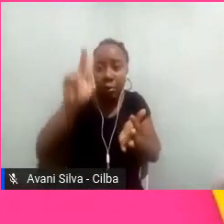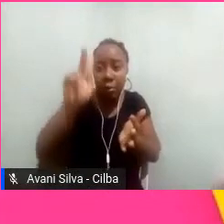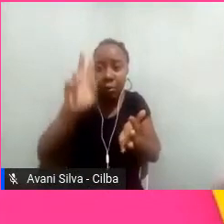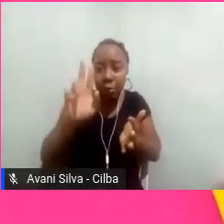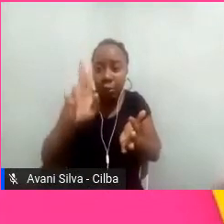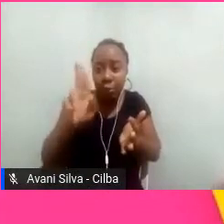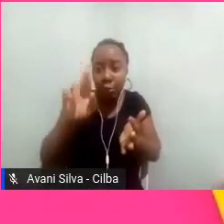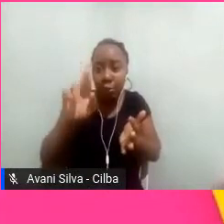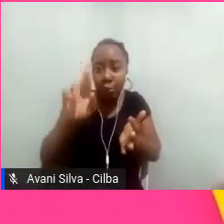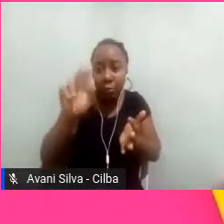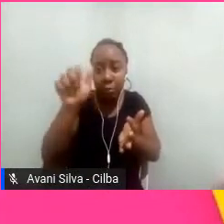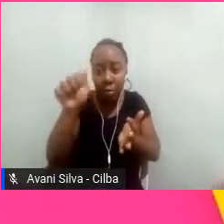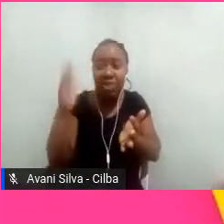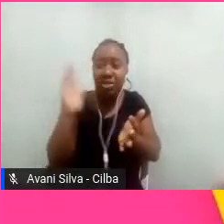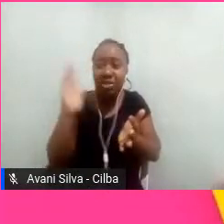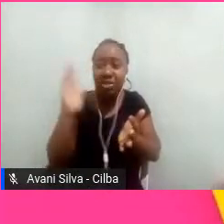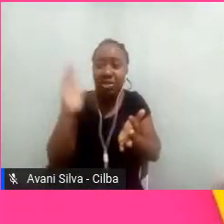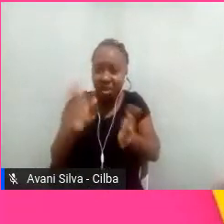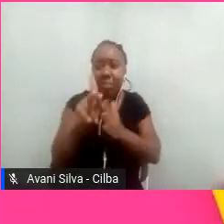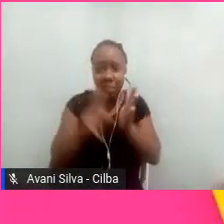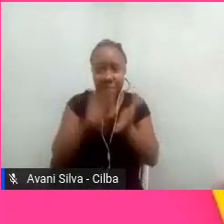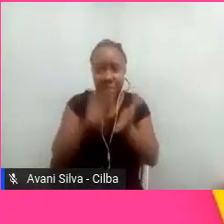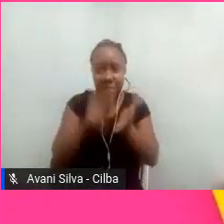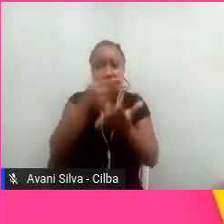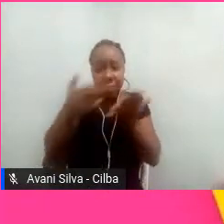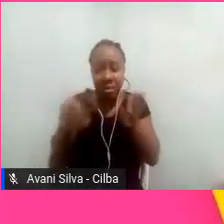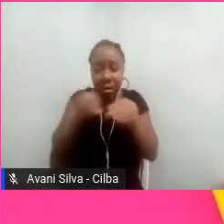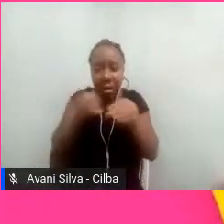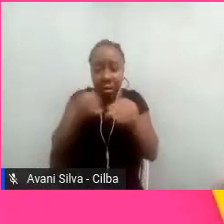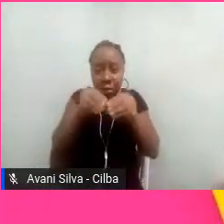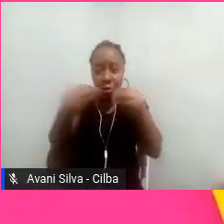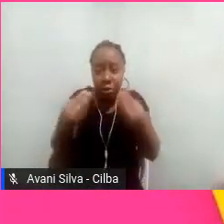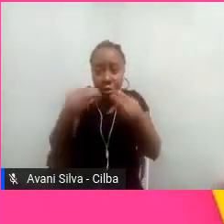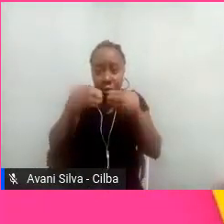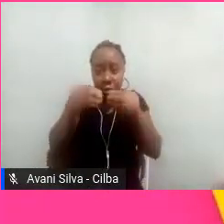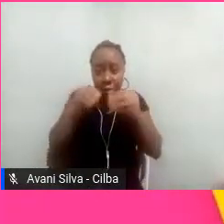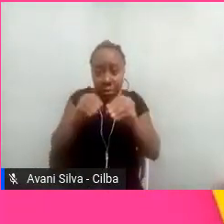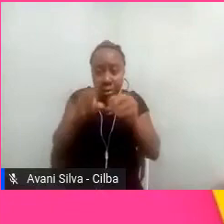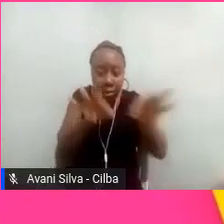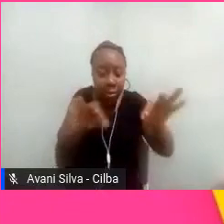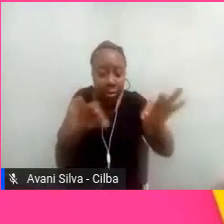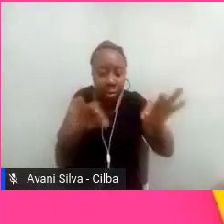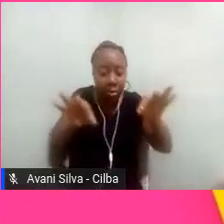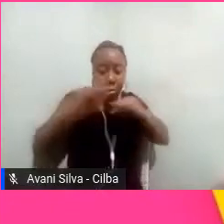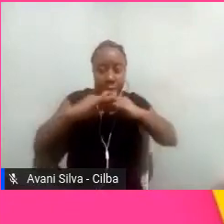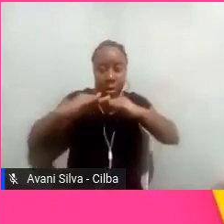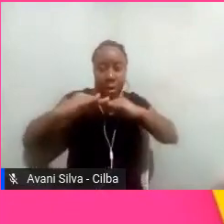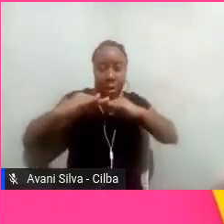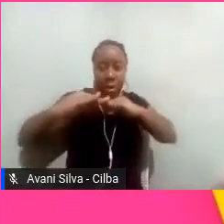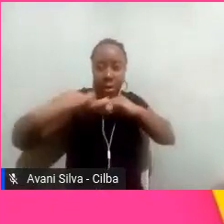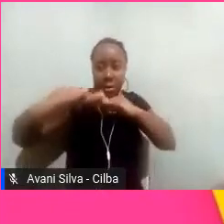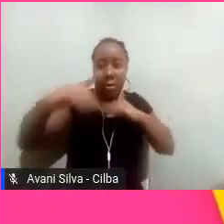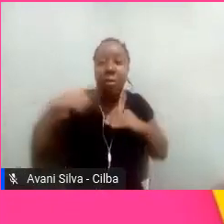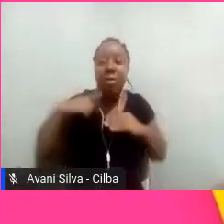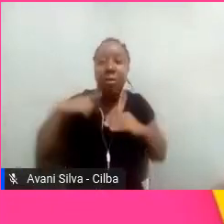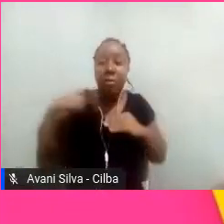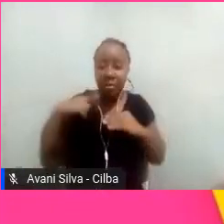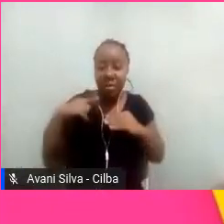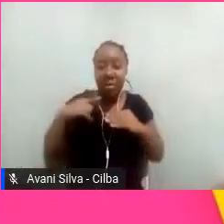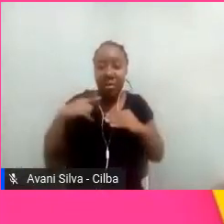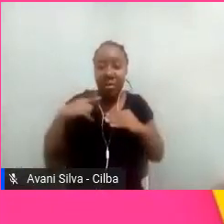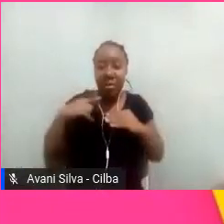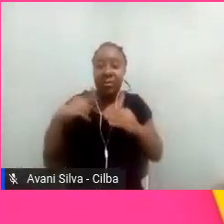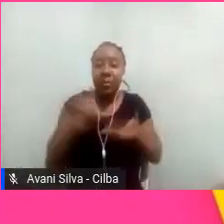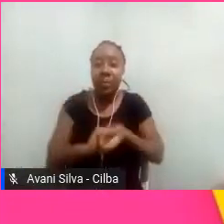uma dobradura e que ele trabalha com muitos ângulos retos. Então, por incrível que pareça, o próprio Homem de